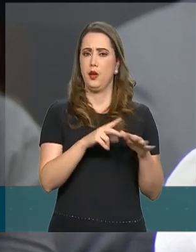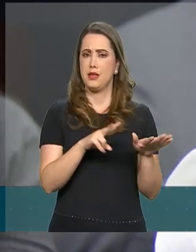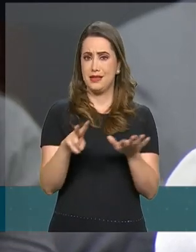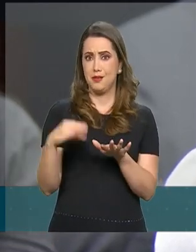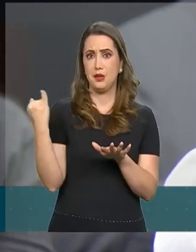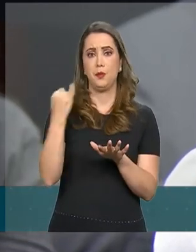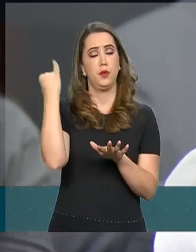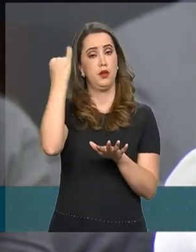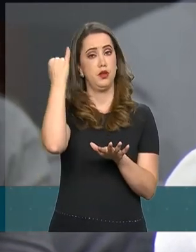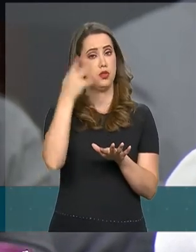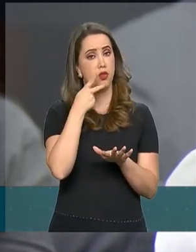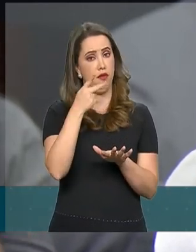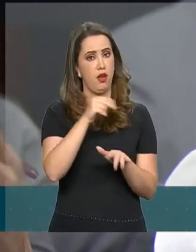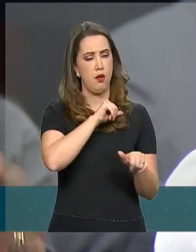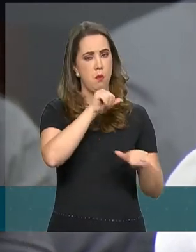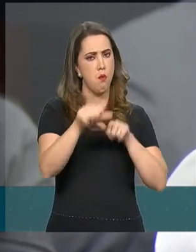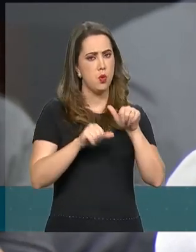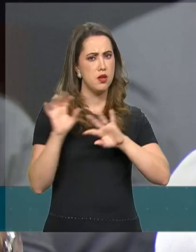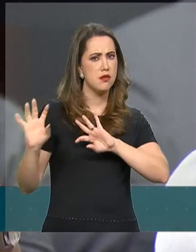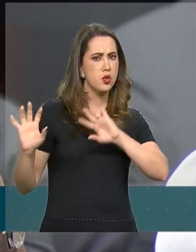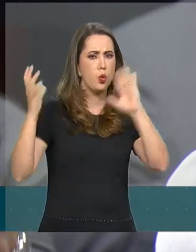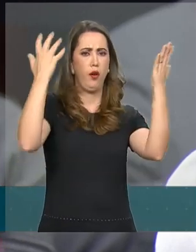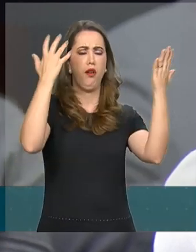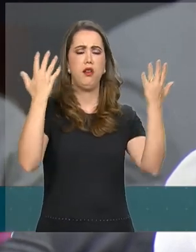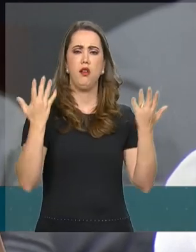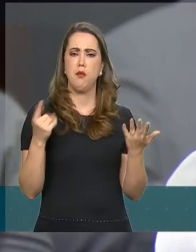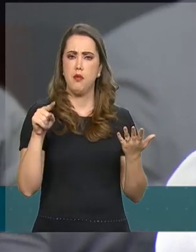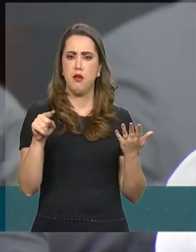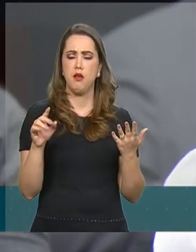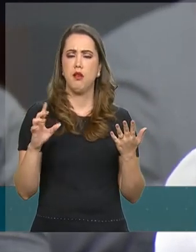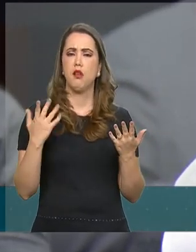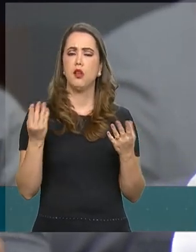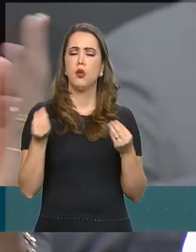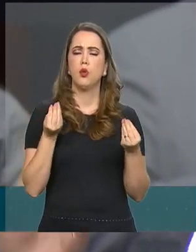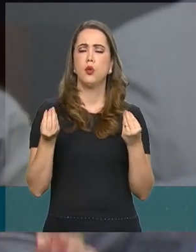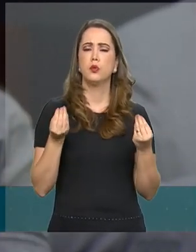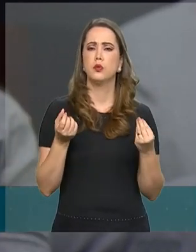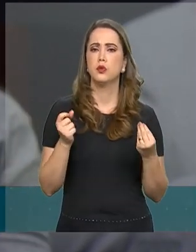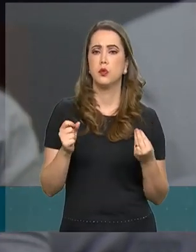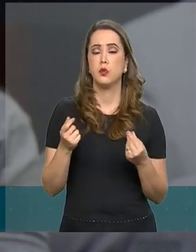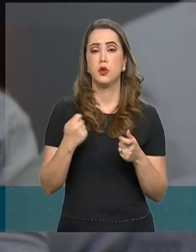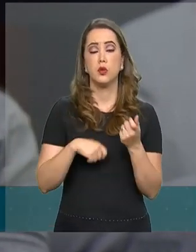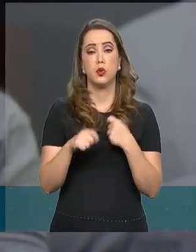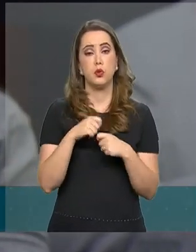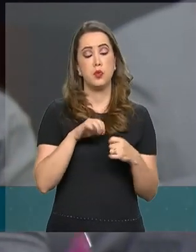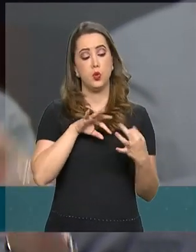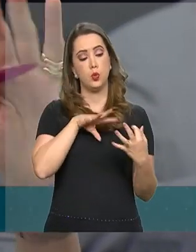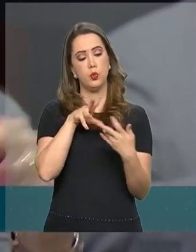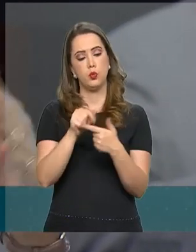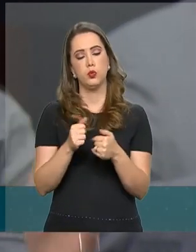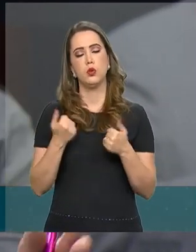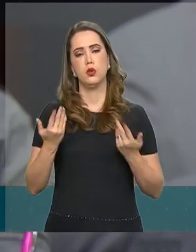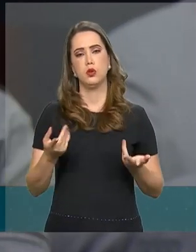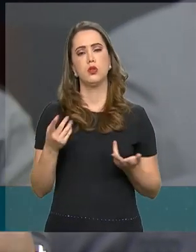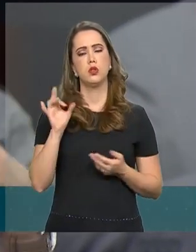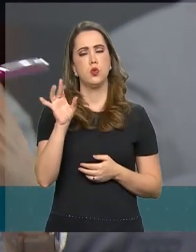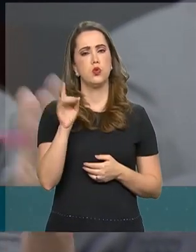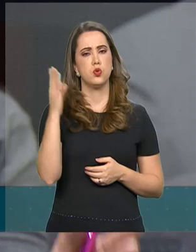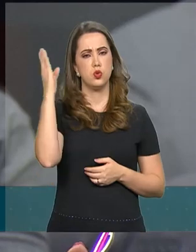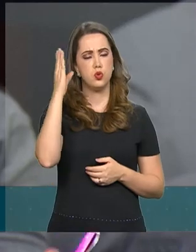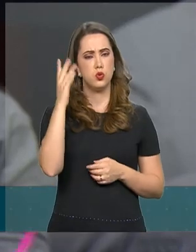numa época em que se fala de mudanças climáticas de coisas tão importante pra outra economia do mundo né de um modo geral não só